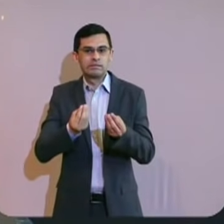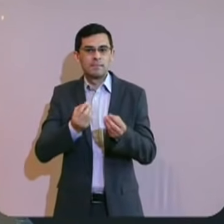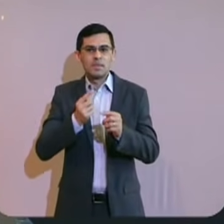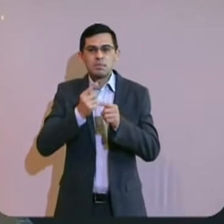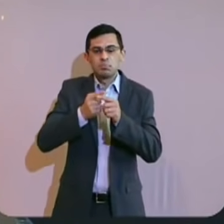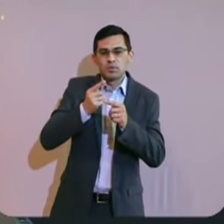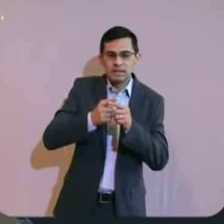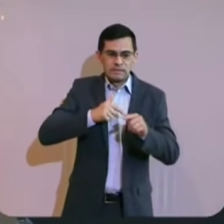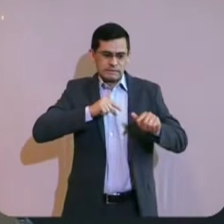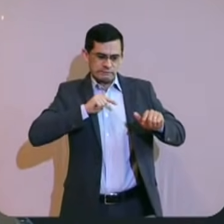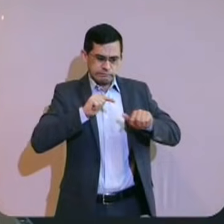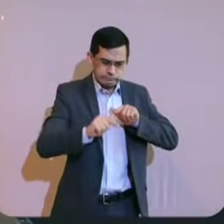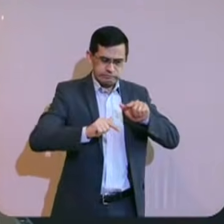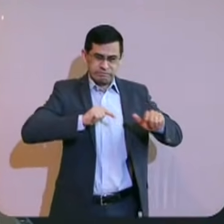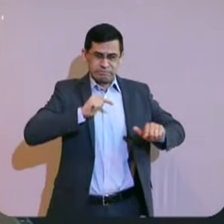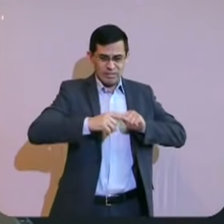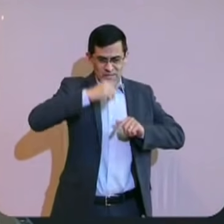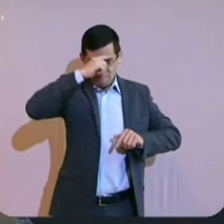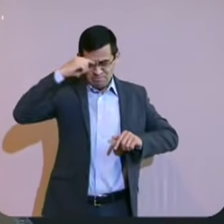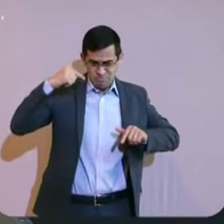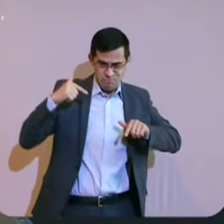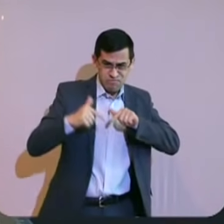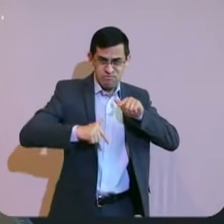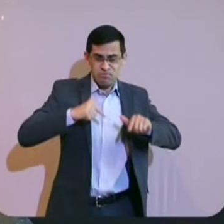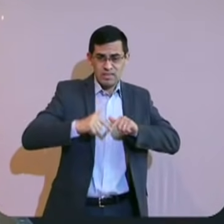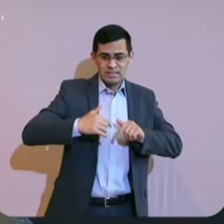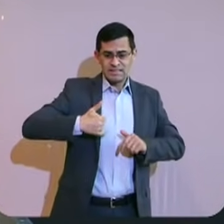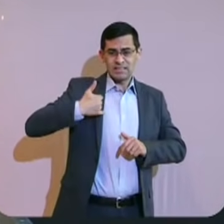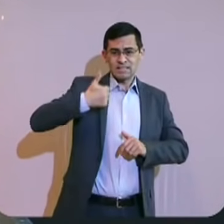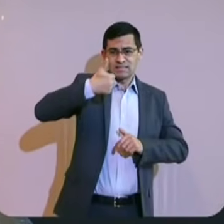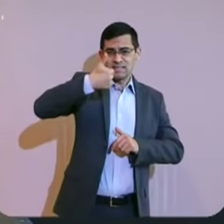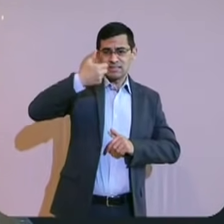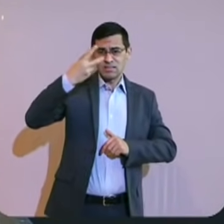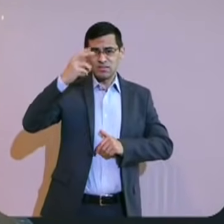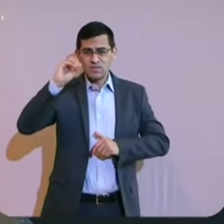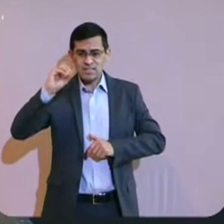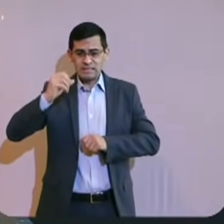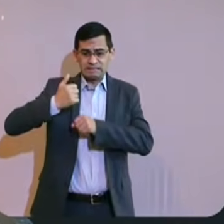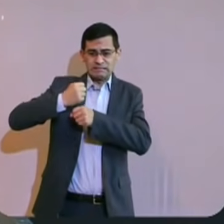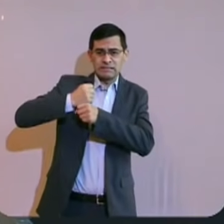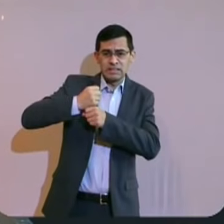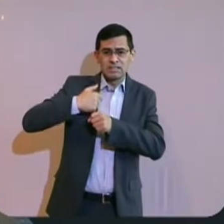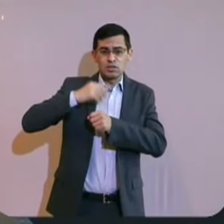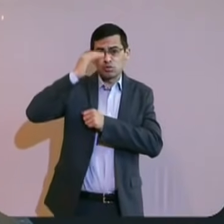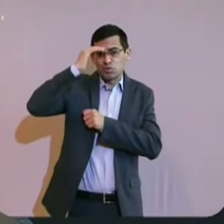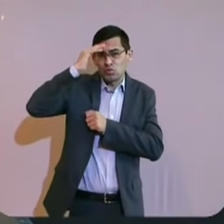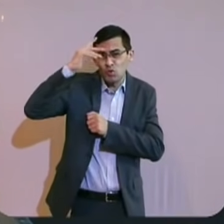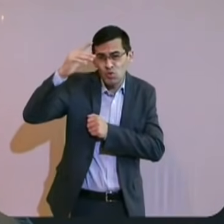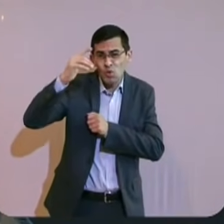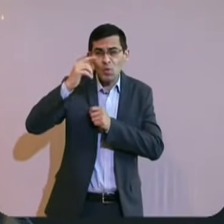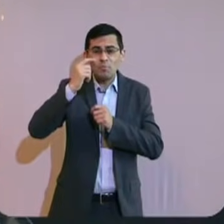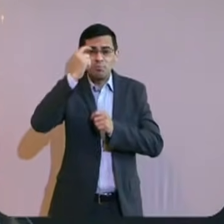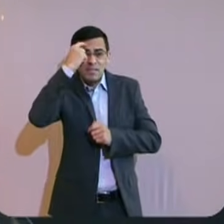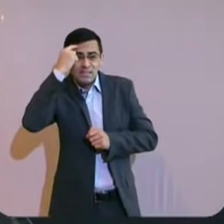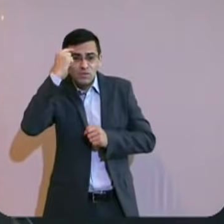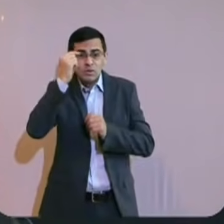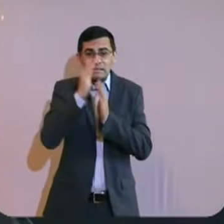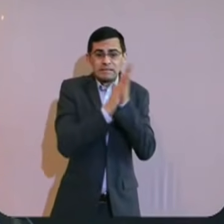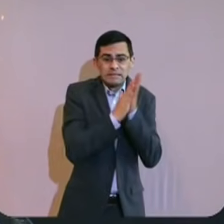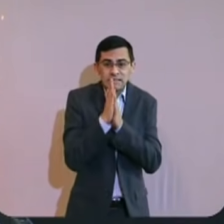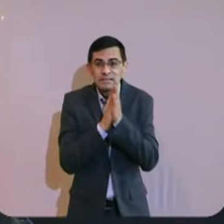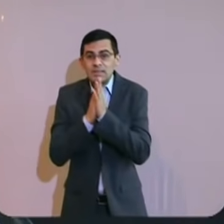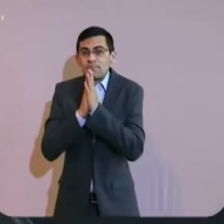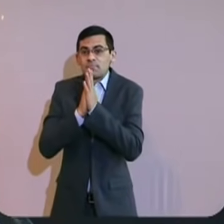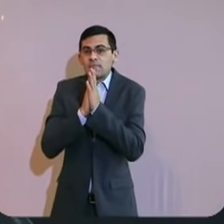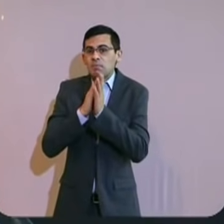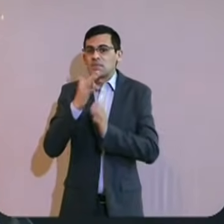Porque você trabalha, né? Ele já tinha 120 anos, né? Então ele sonhou com esse dia pelo